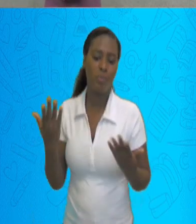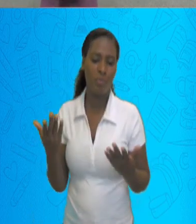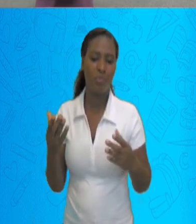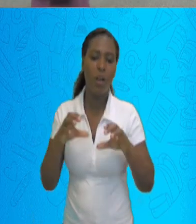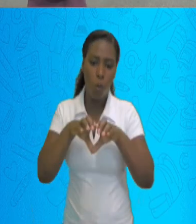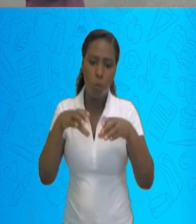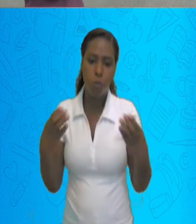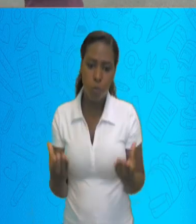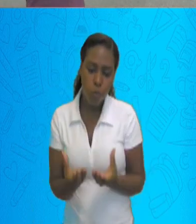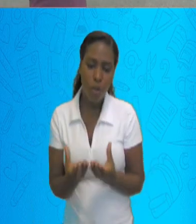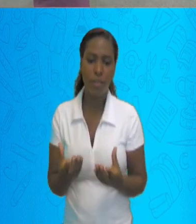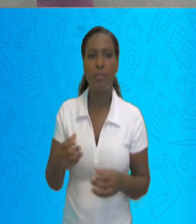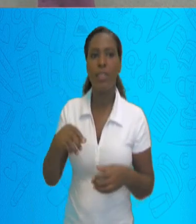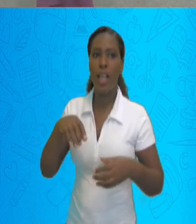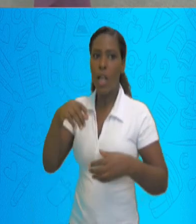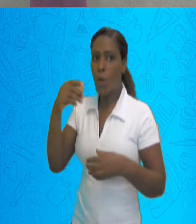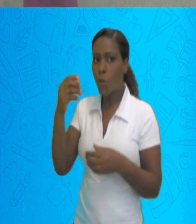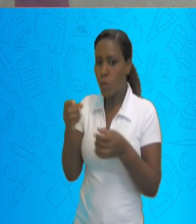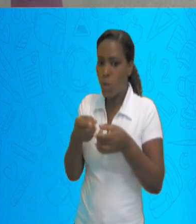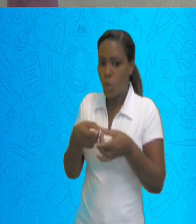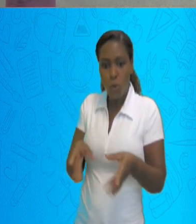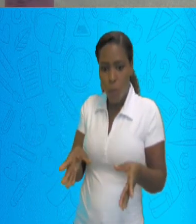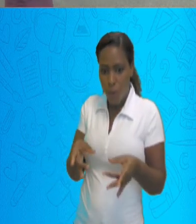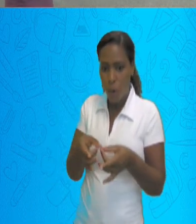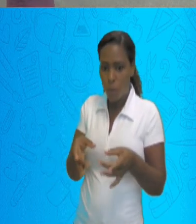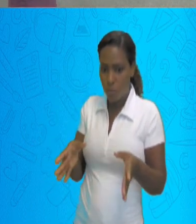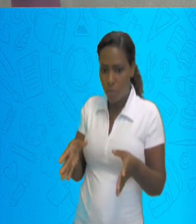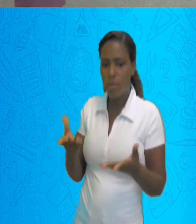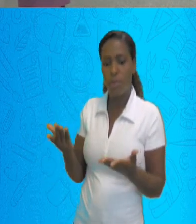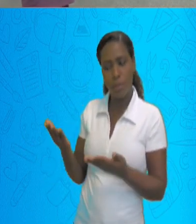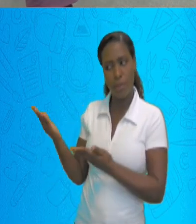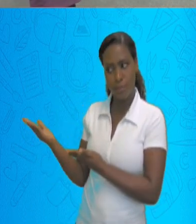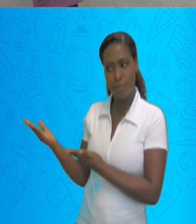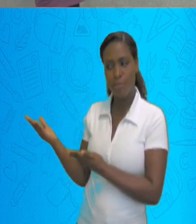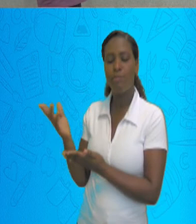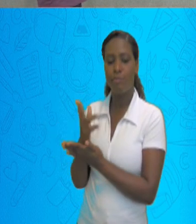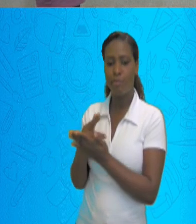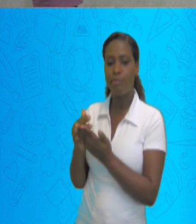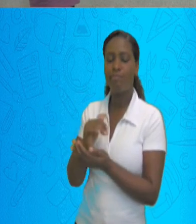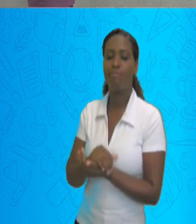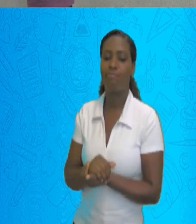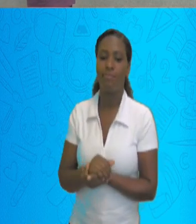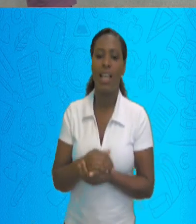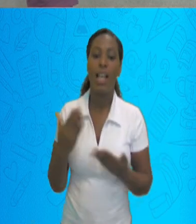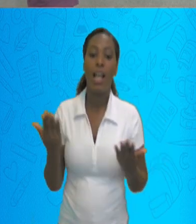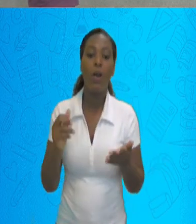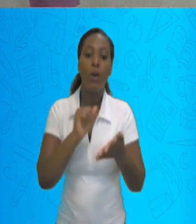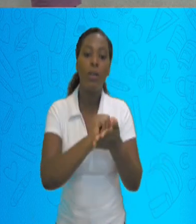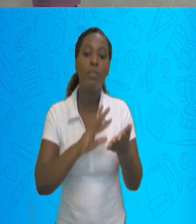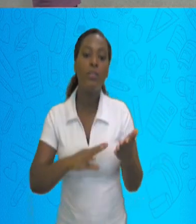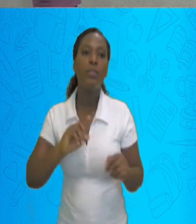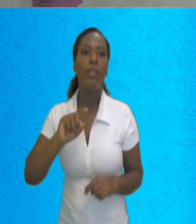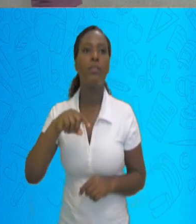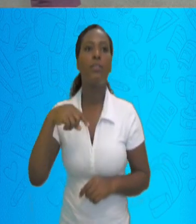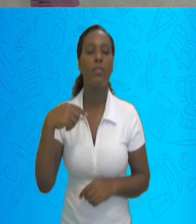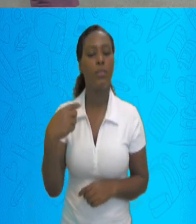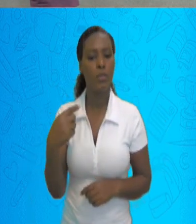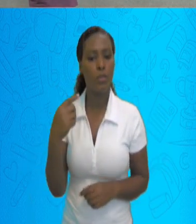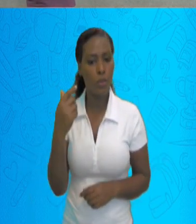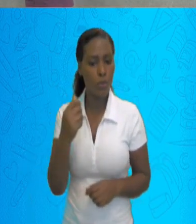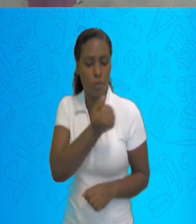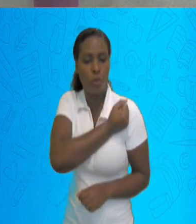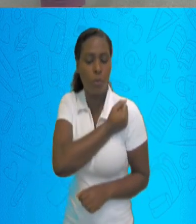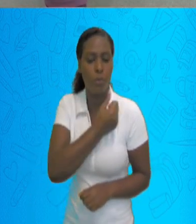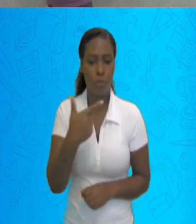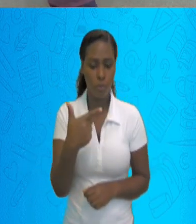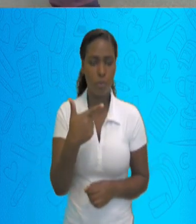corpos redondos. Vamos para o segundo exercício. O segundo exercício pede para que nós analisamos esse sólido